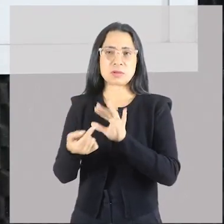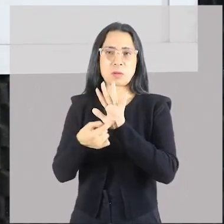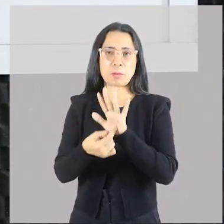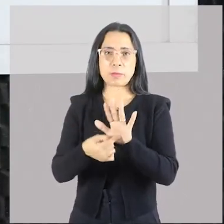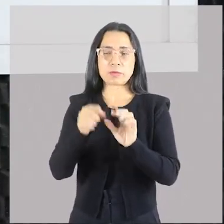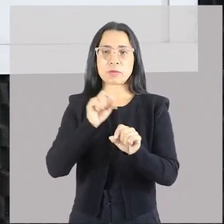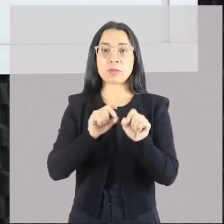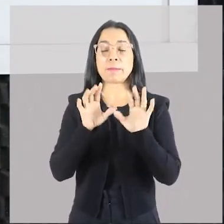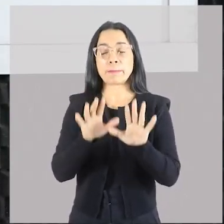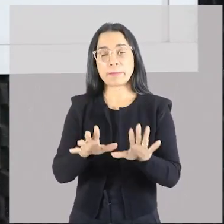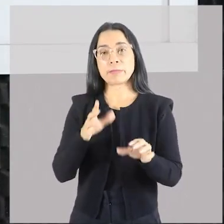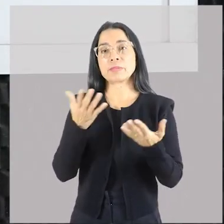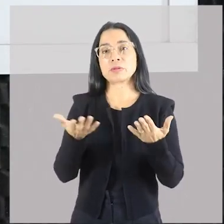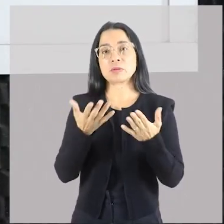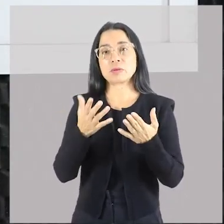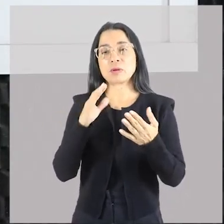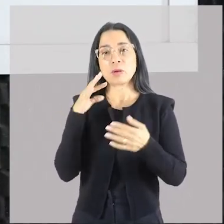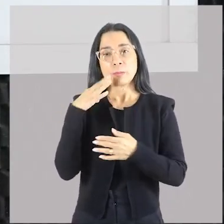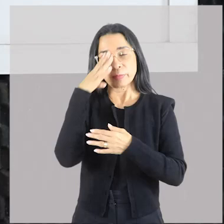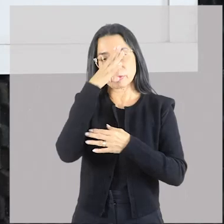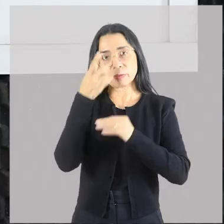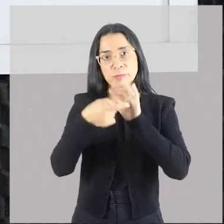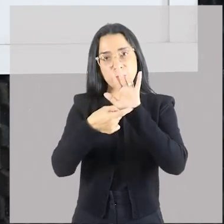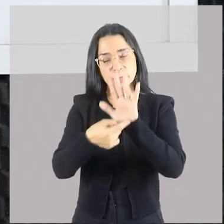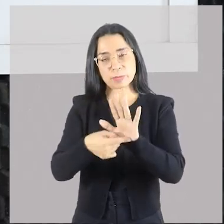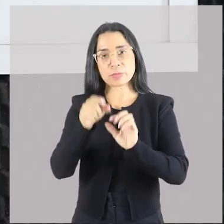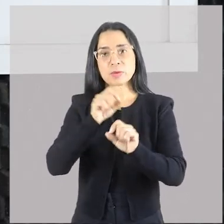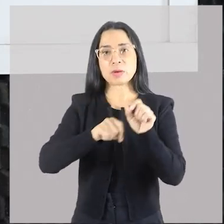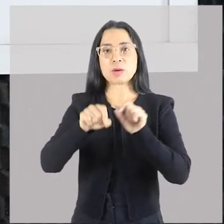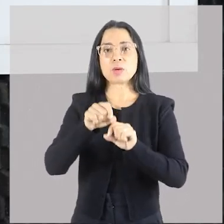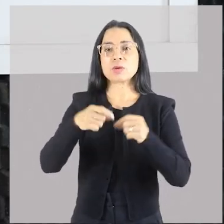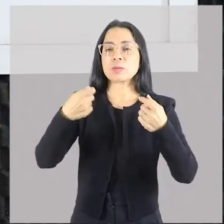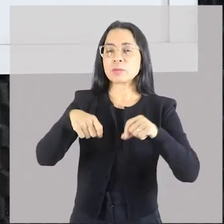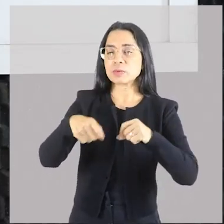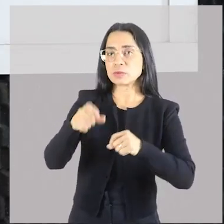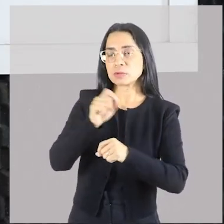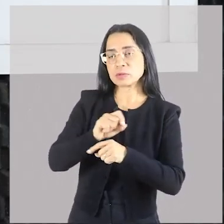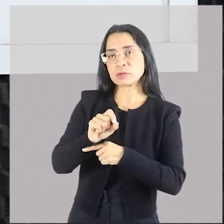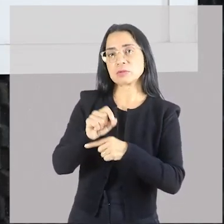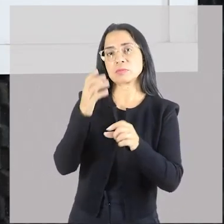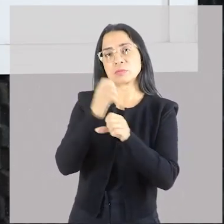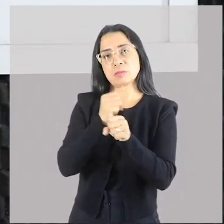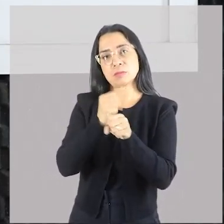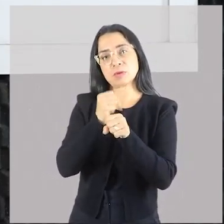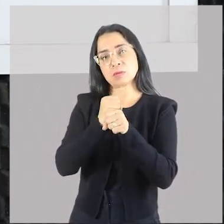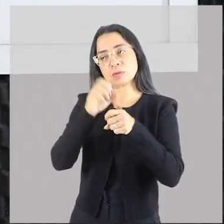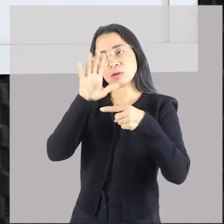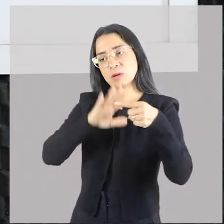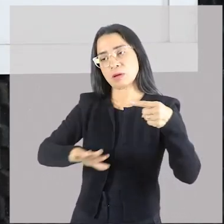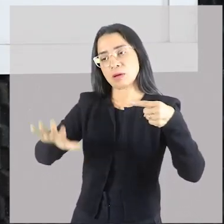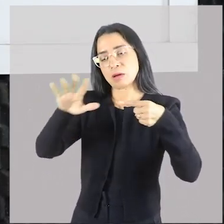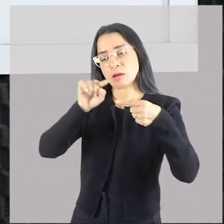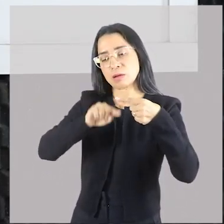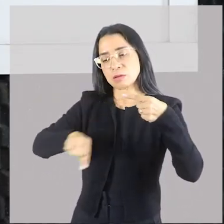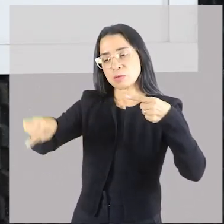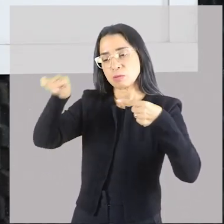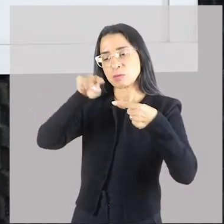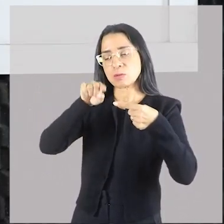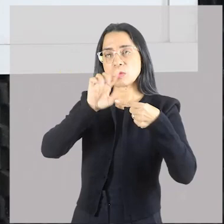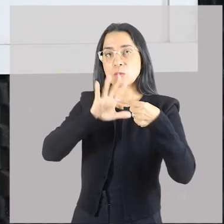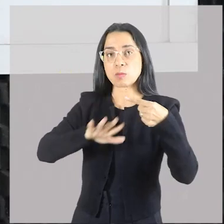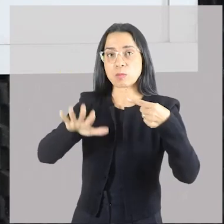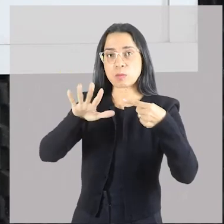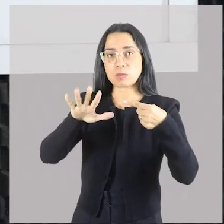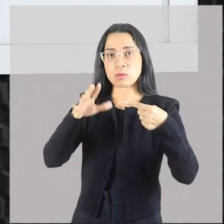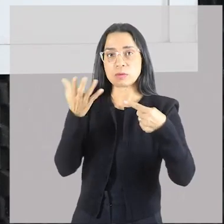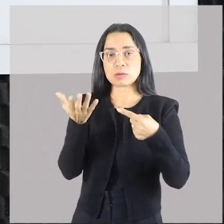demonstração, né? Mas vai mostrar o principal para você. O que eu preciso para você calcular a área de um círculo? Ou seja, saber